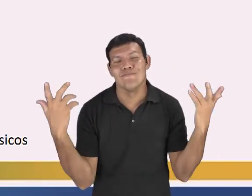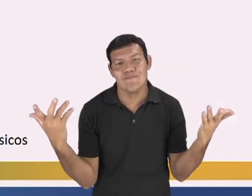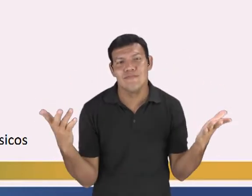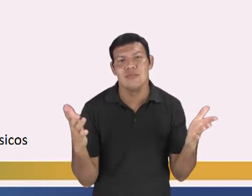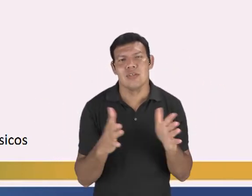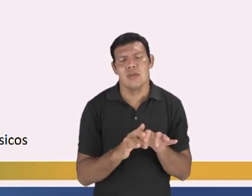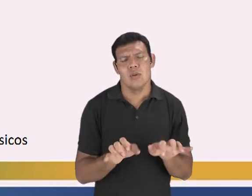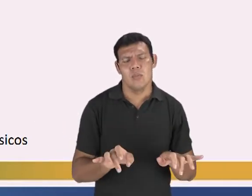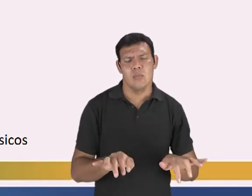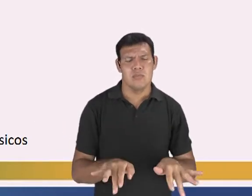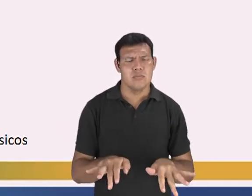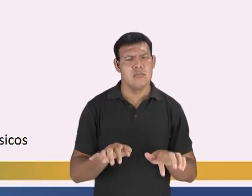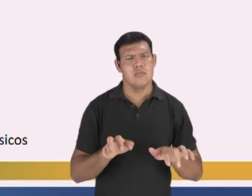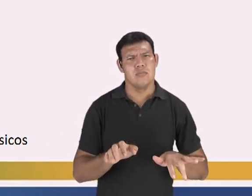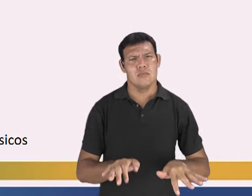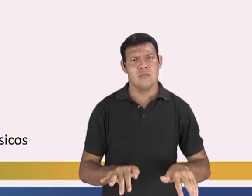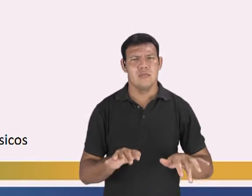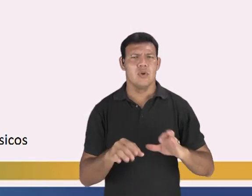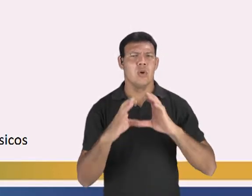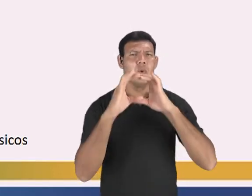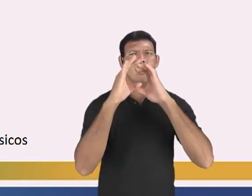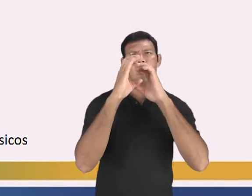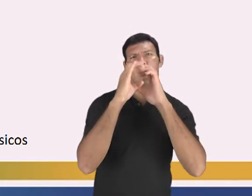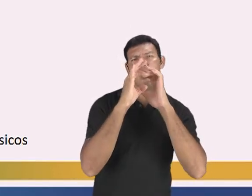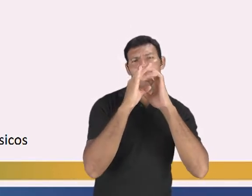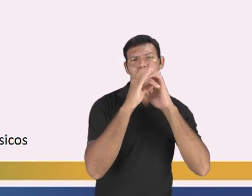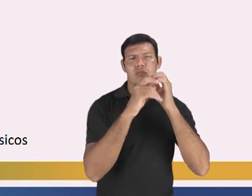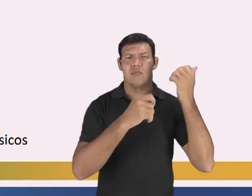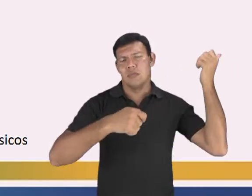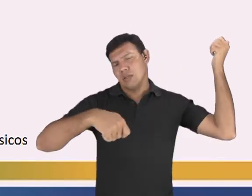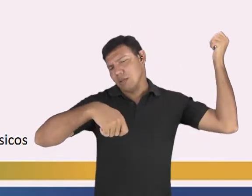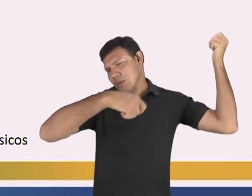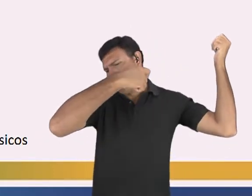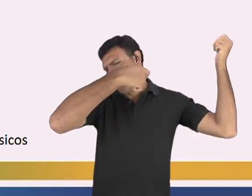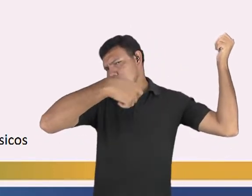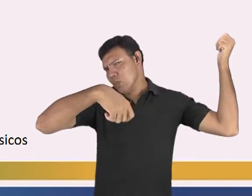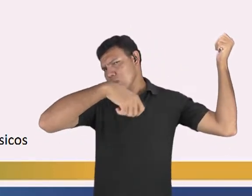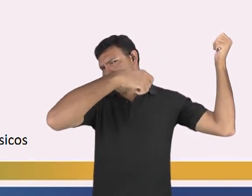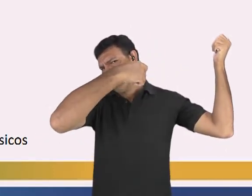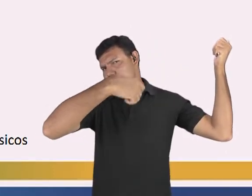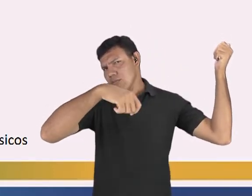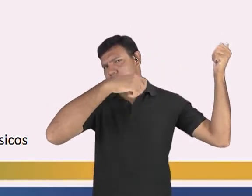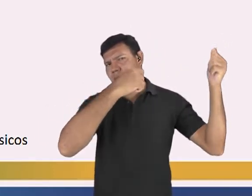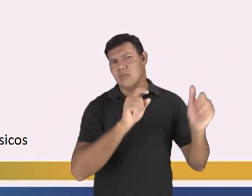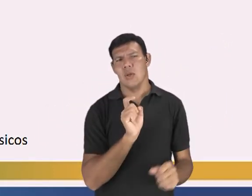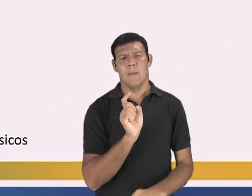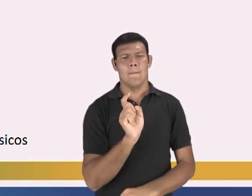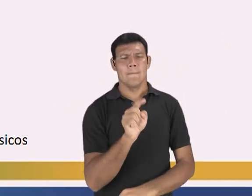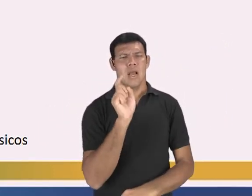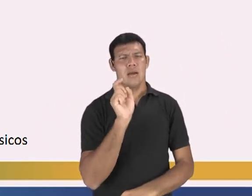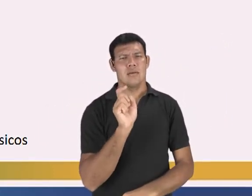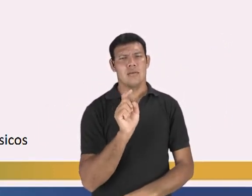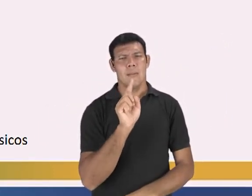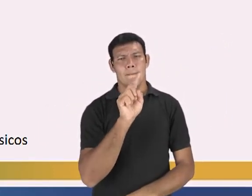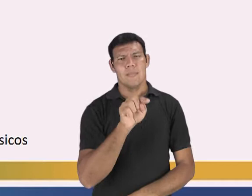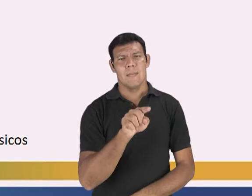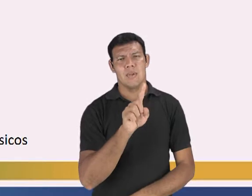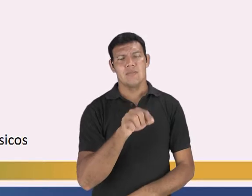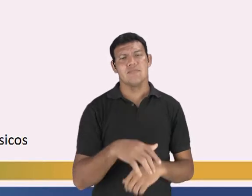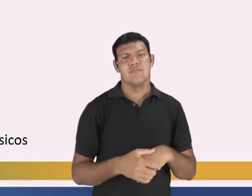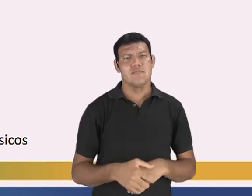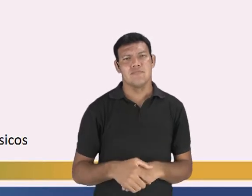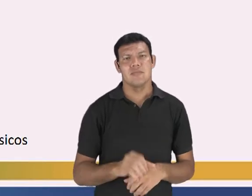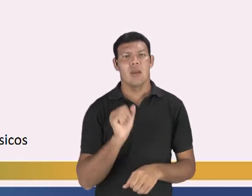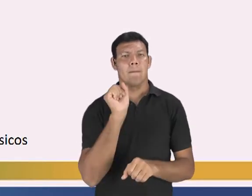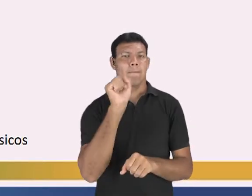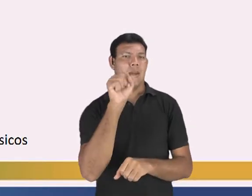de um piano, se é um som de uma flauta, se é um som de um violino, se é o som da campainha que está tocando, se é o som de